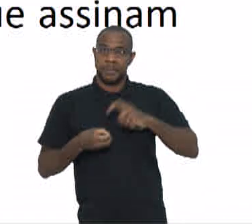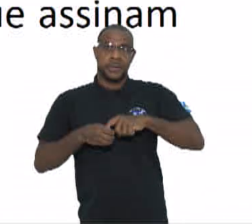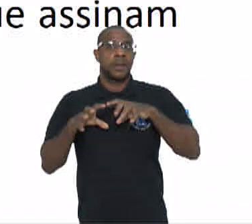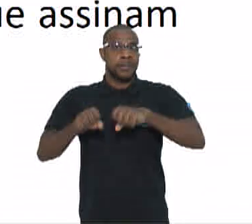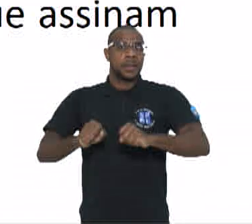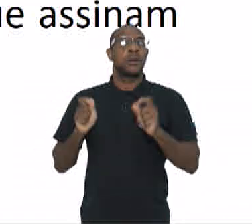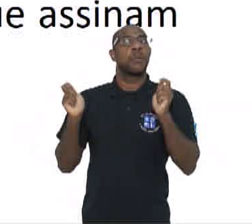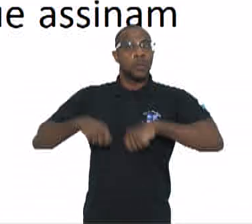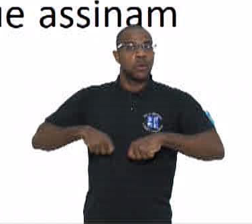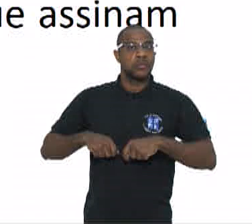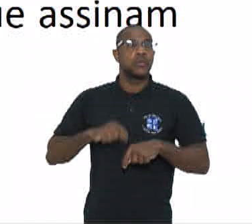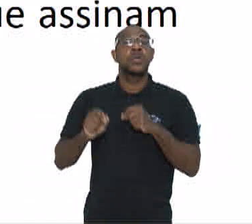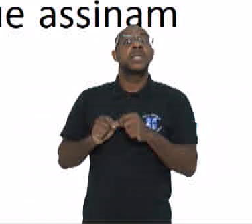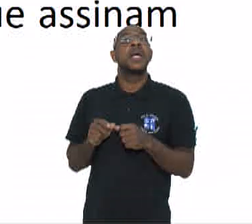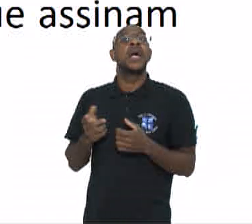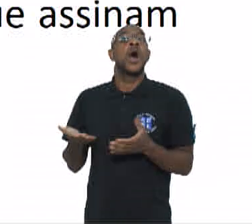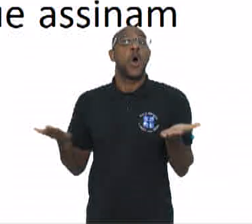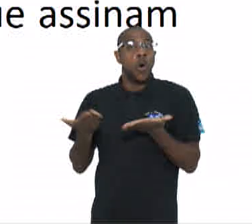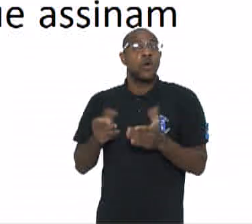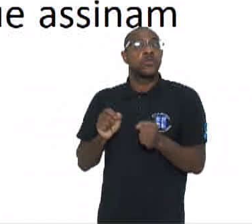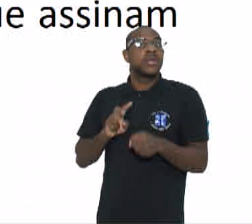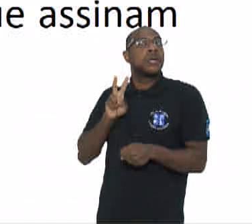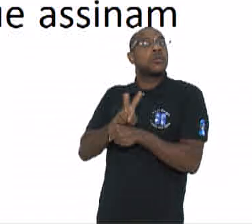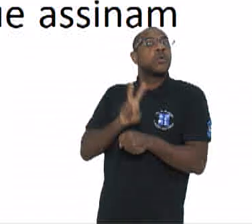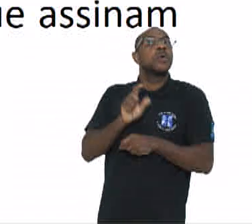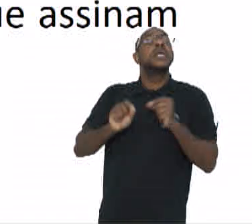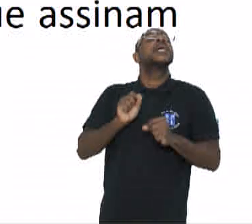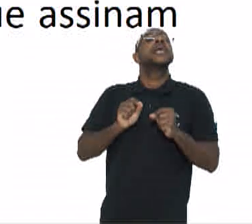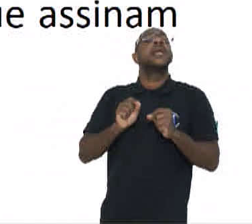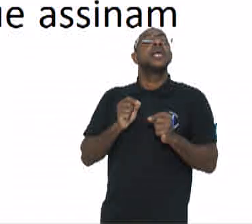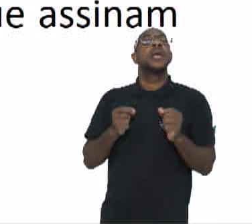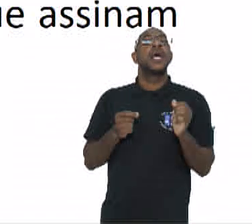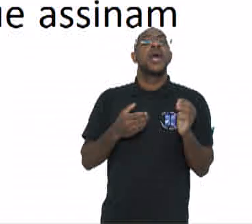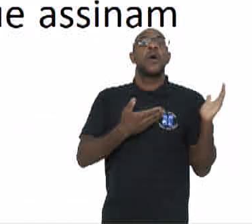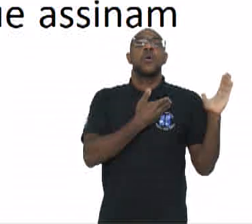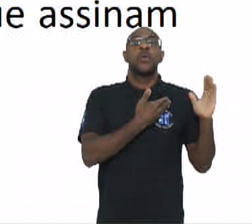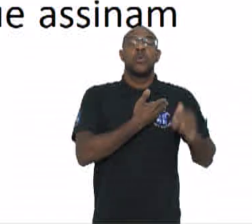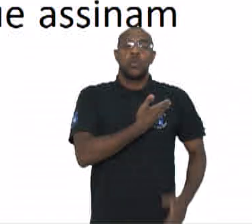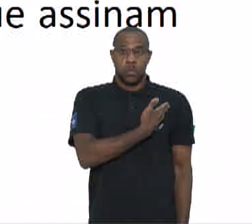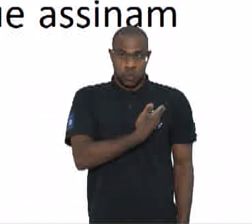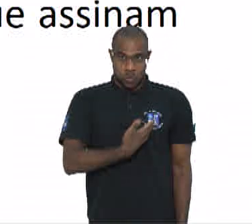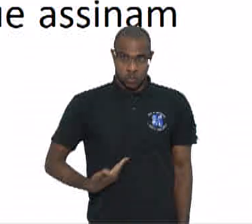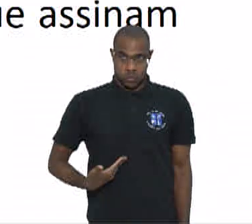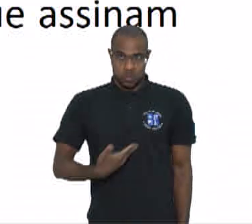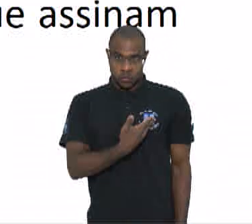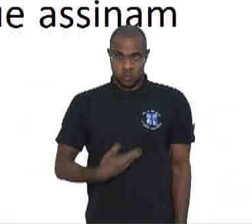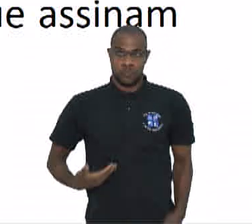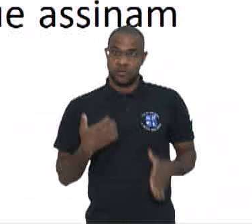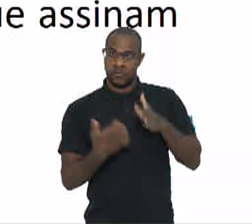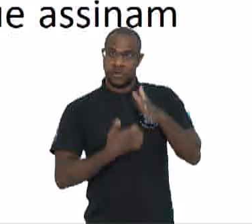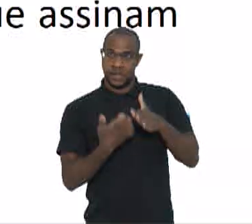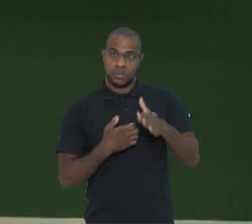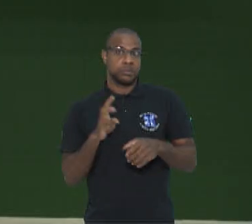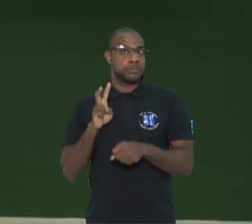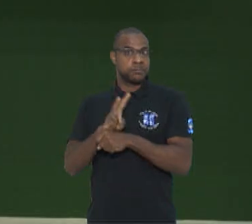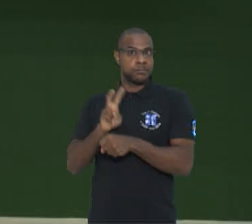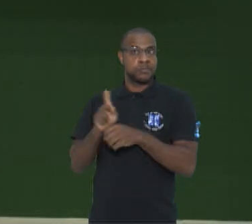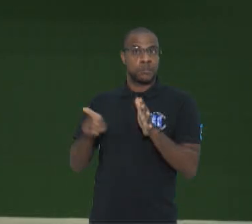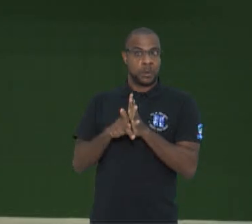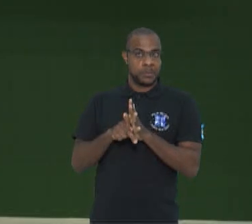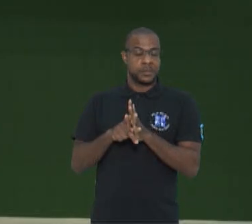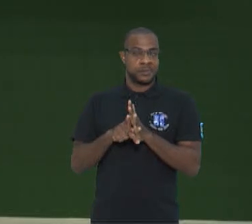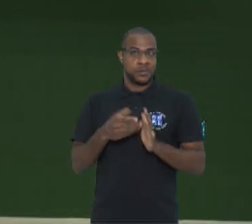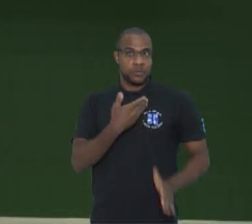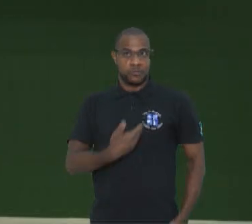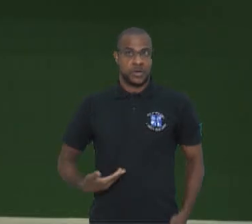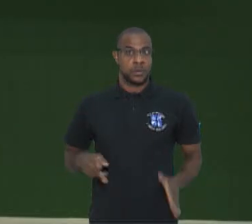cuidado das companhias públicas estaduais, que assinam contratos de programa com os municípios. Então, eu tenho o que aqui? Eu